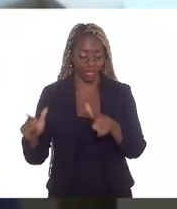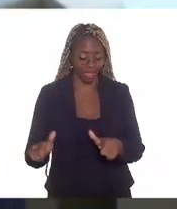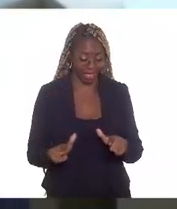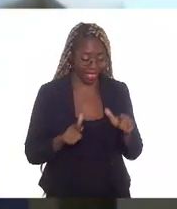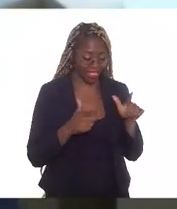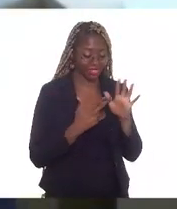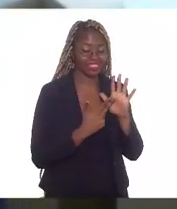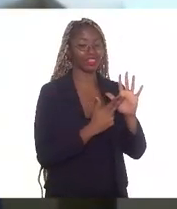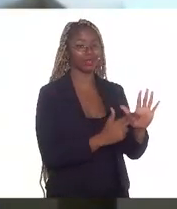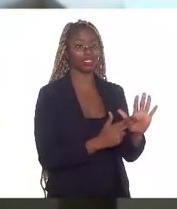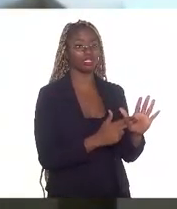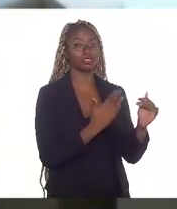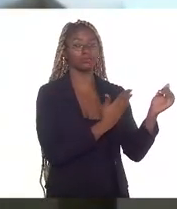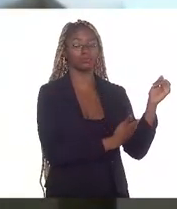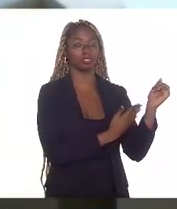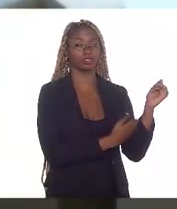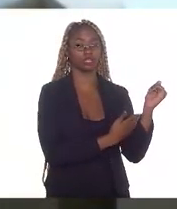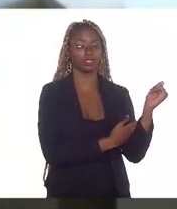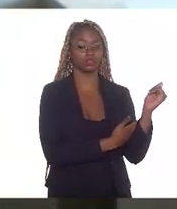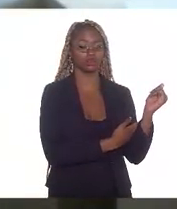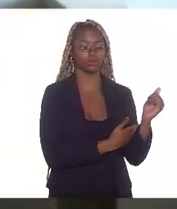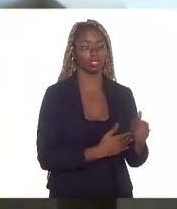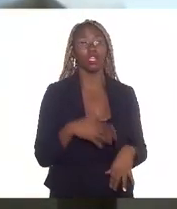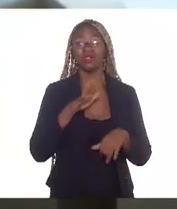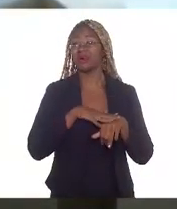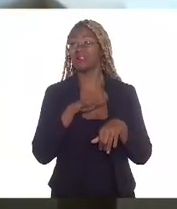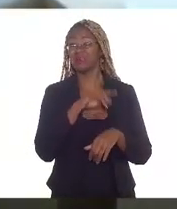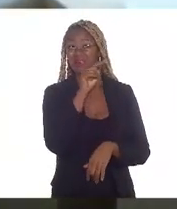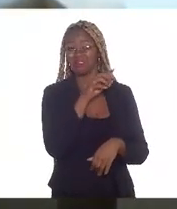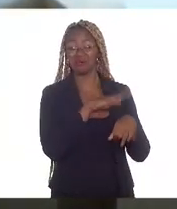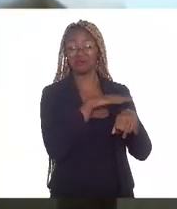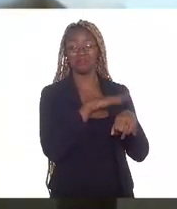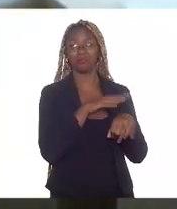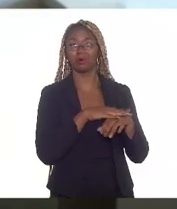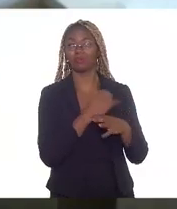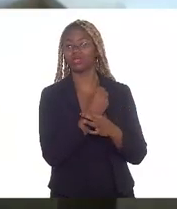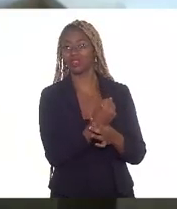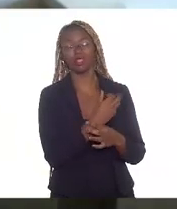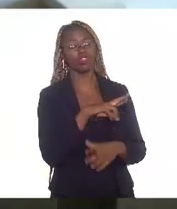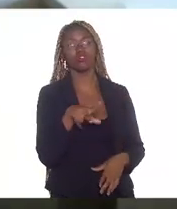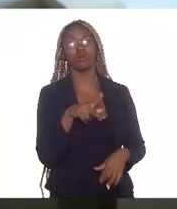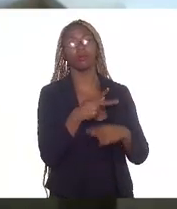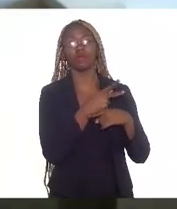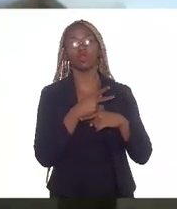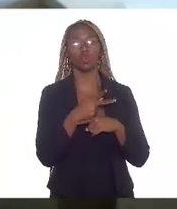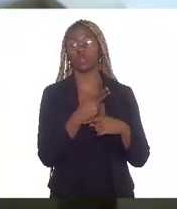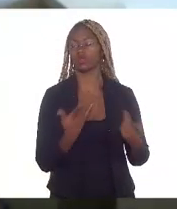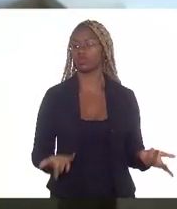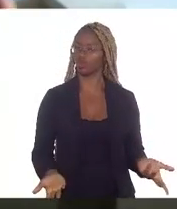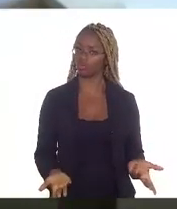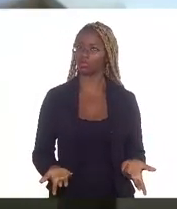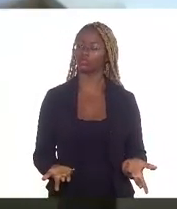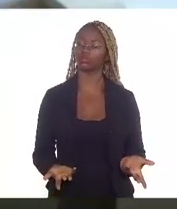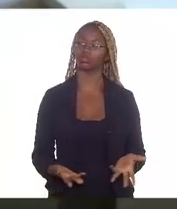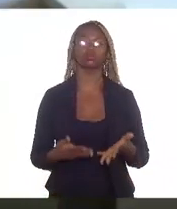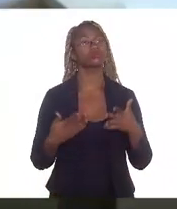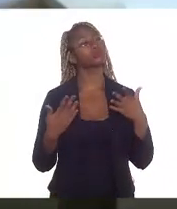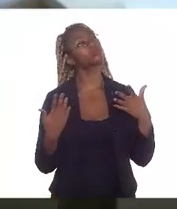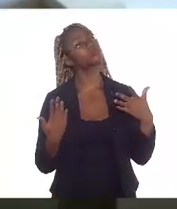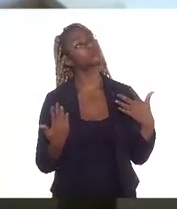E quem vai sustentar a defesa dele é ele, não será mais a procuradoria. Entendeu? É para tomar